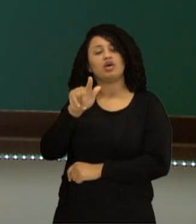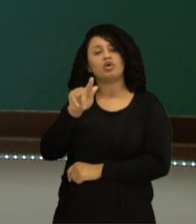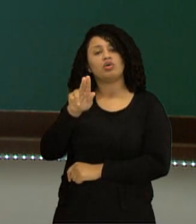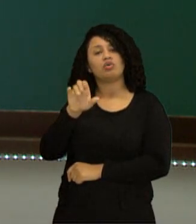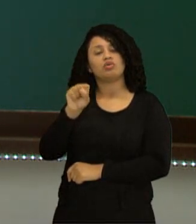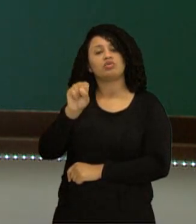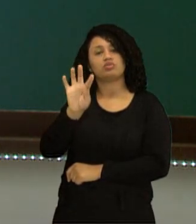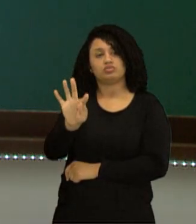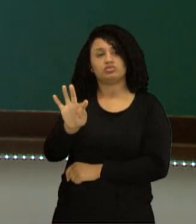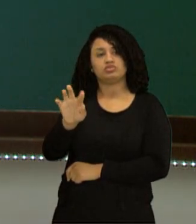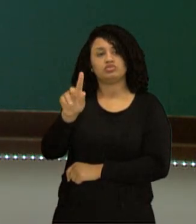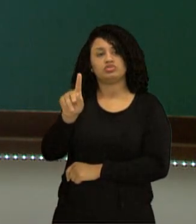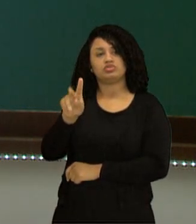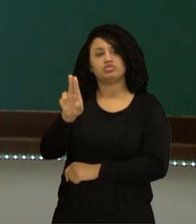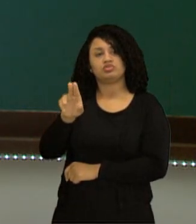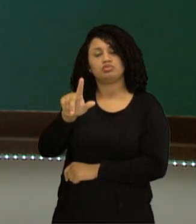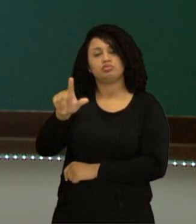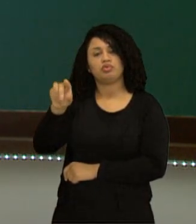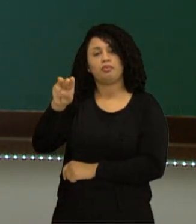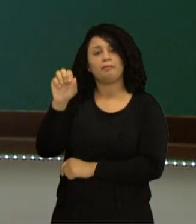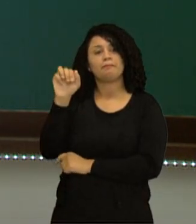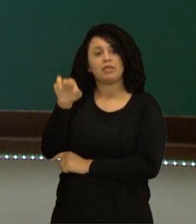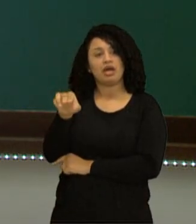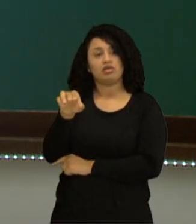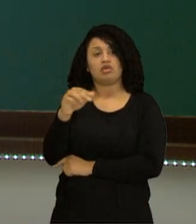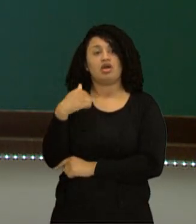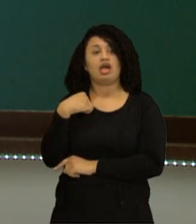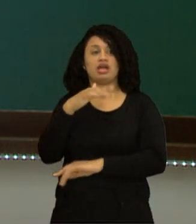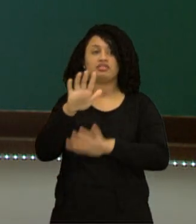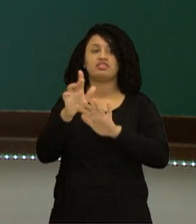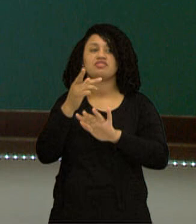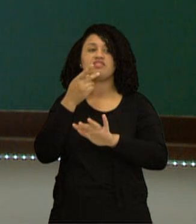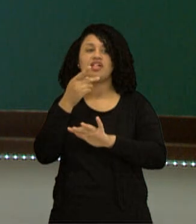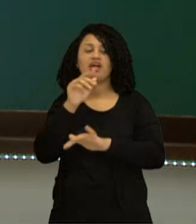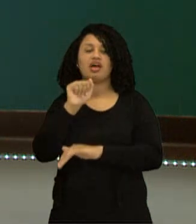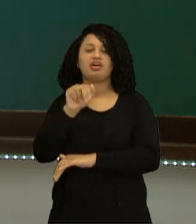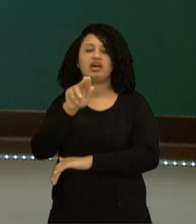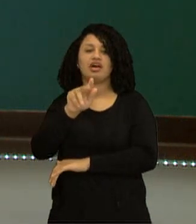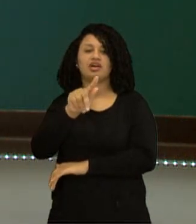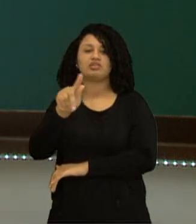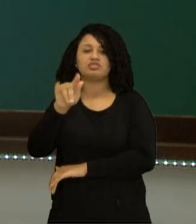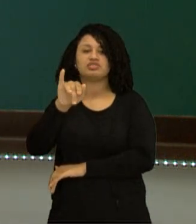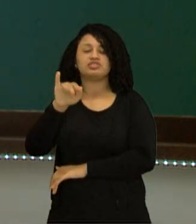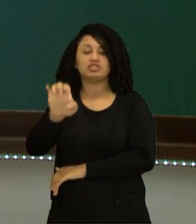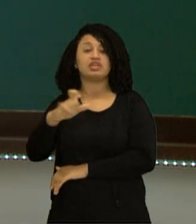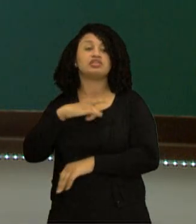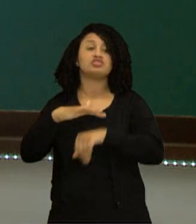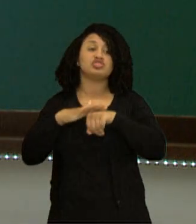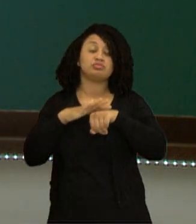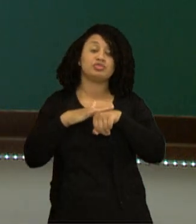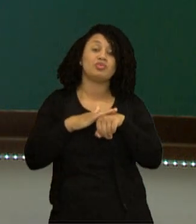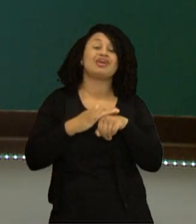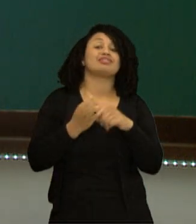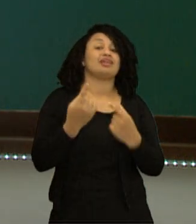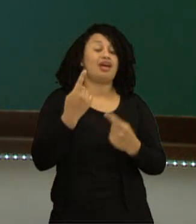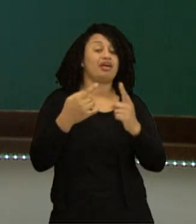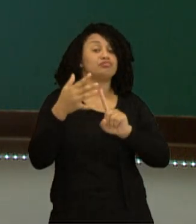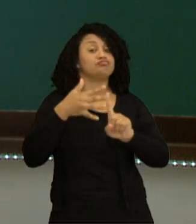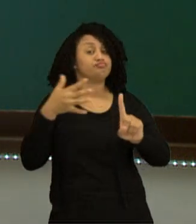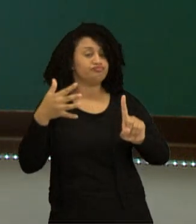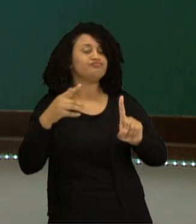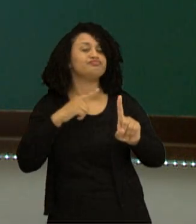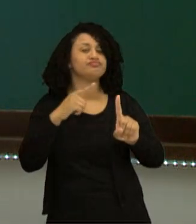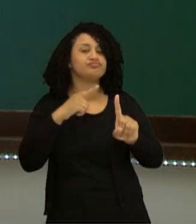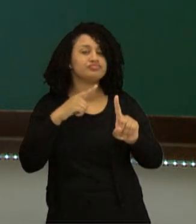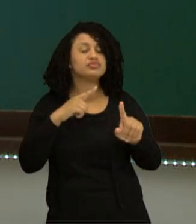o nomezinho dele. Ele também, o apelido dele era Augie. Ele tinha uma doença rara, uma síndrome rara, que era